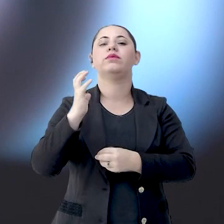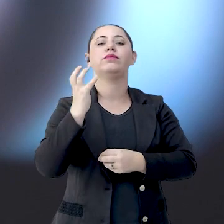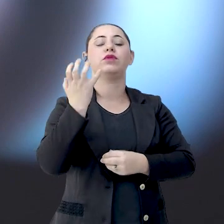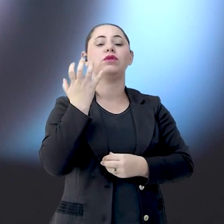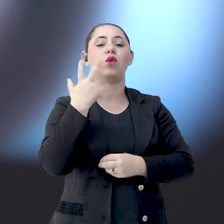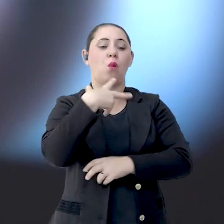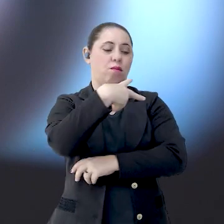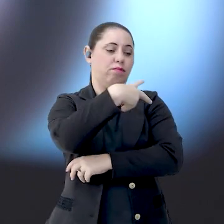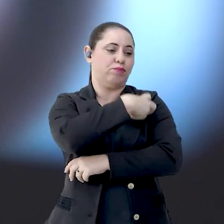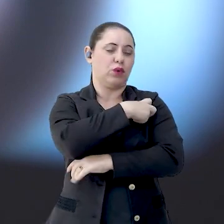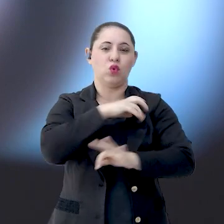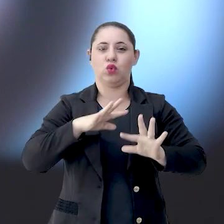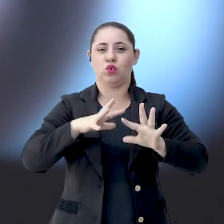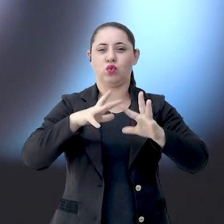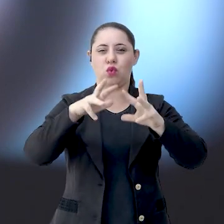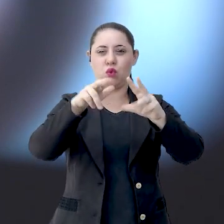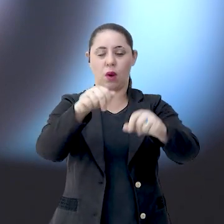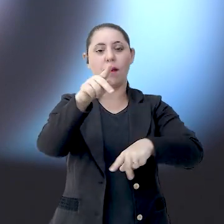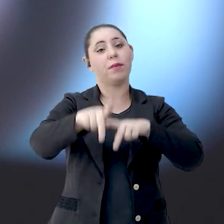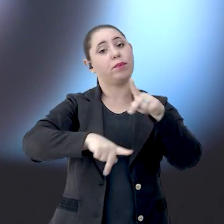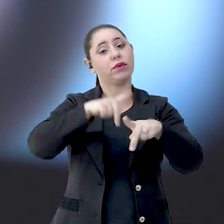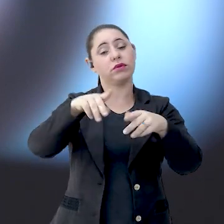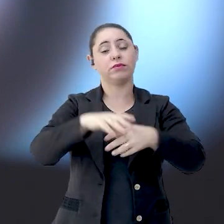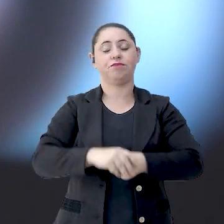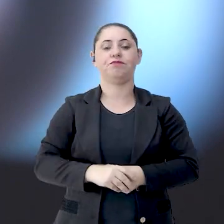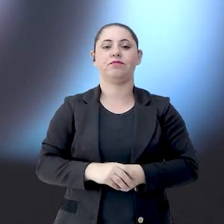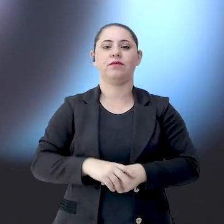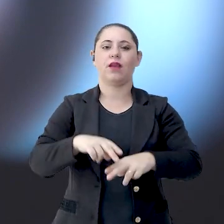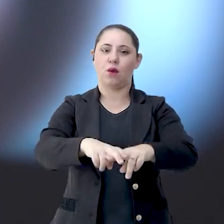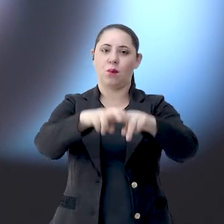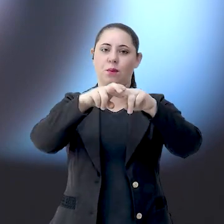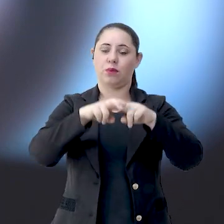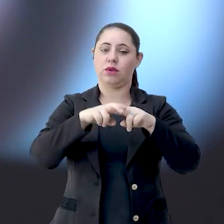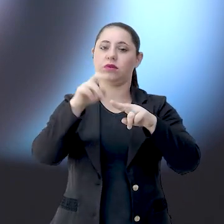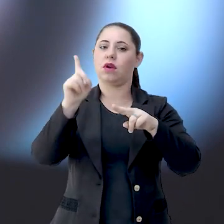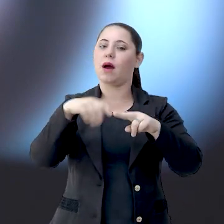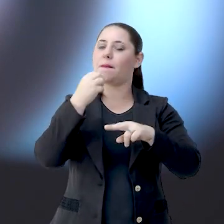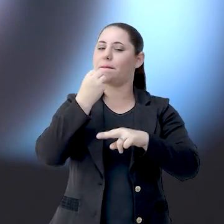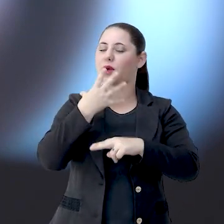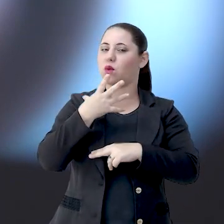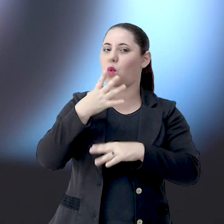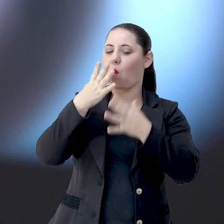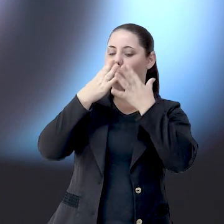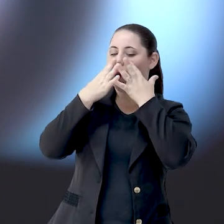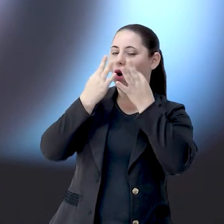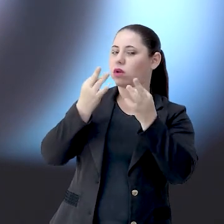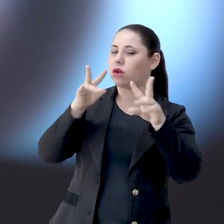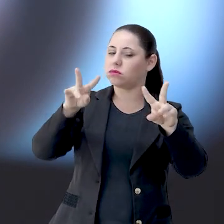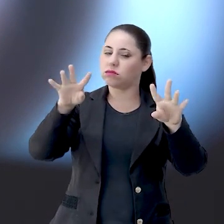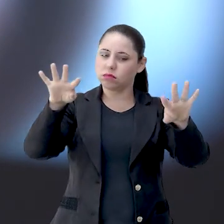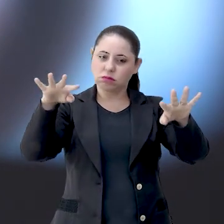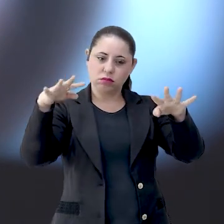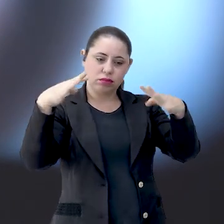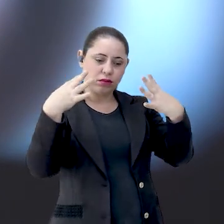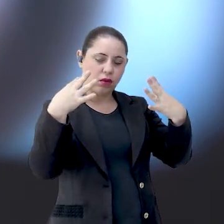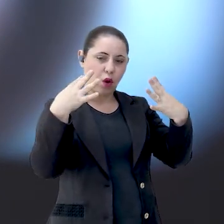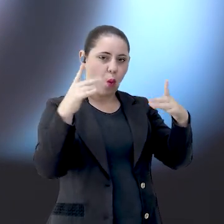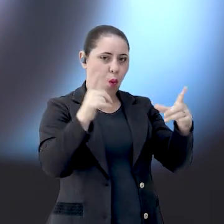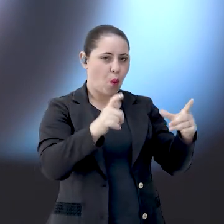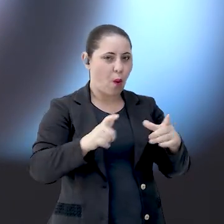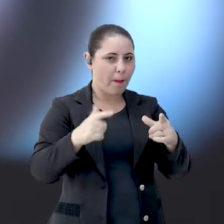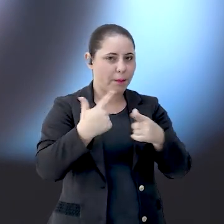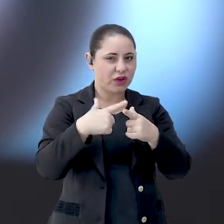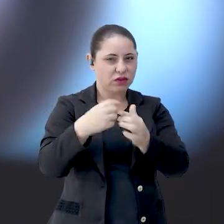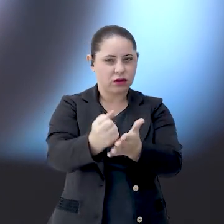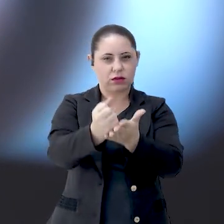bem explicado como vai ocorrer a imunização de toda a população. Por isso, é bom ter um olhar atento